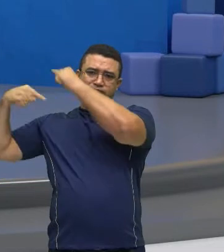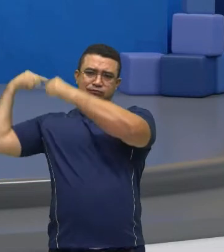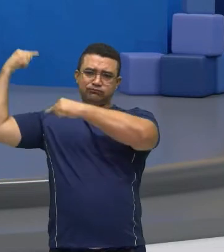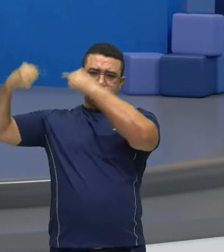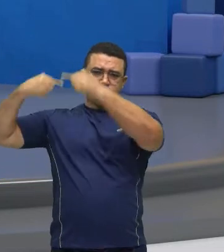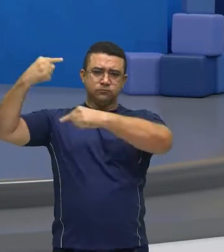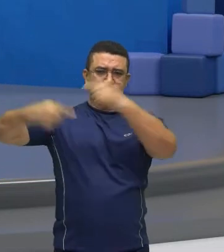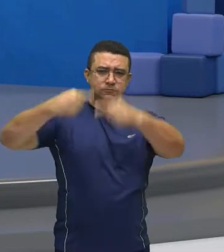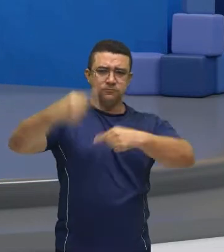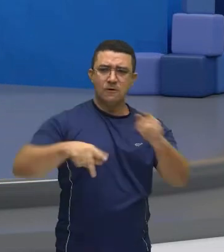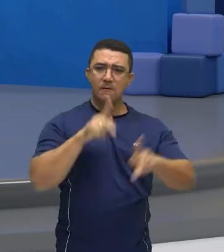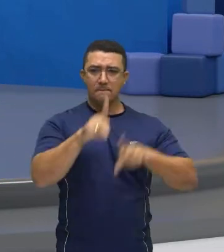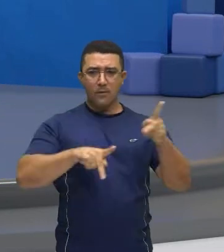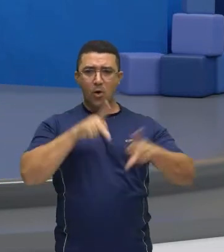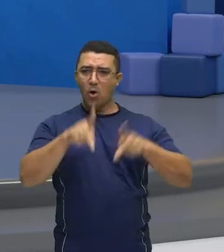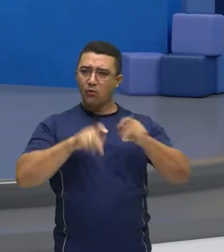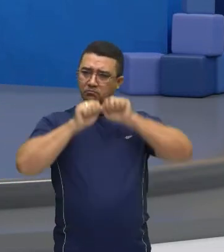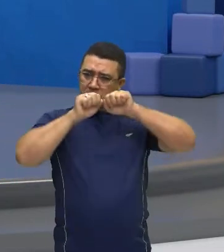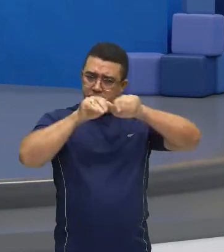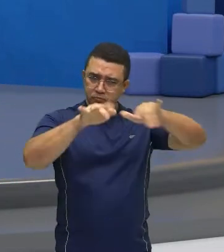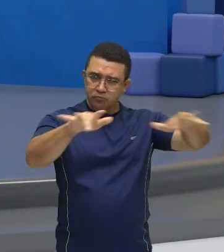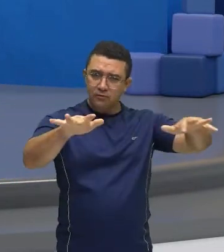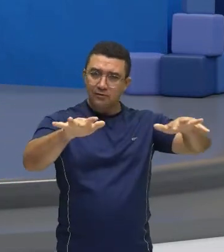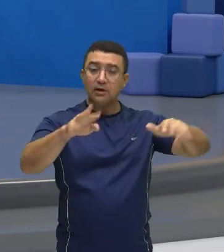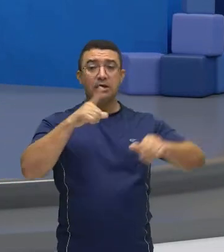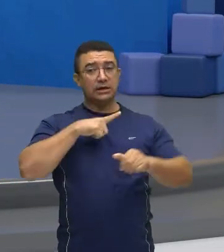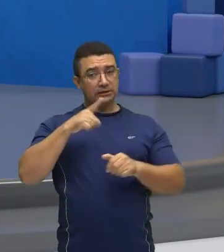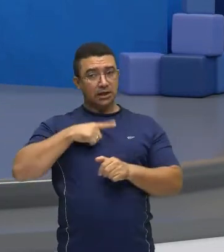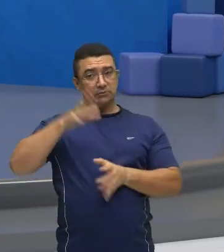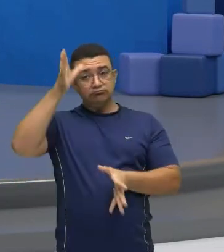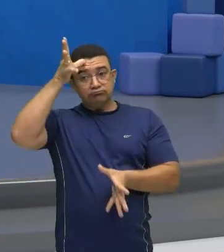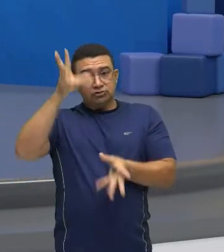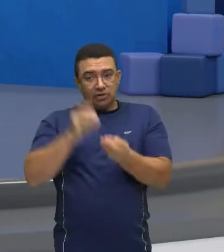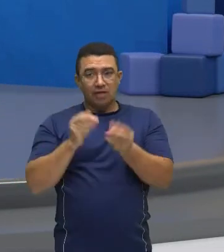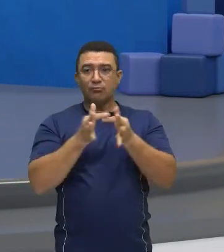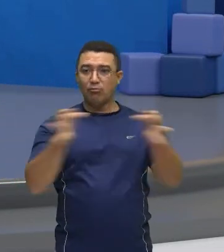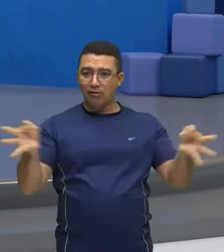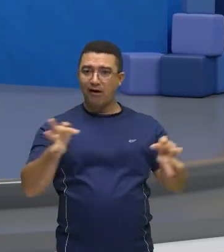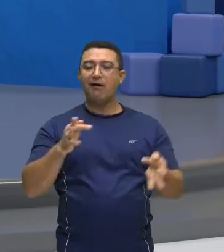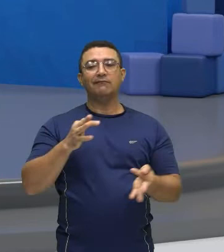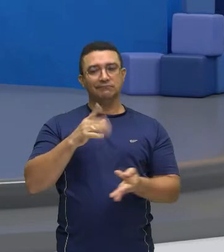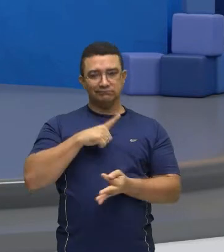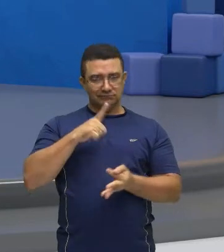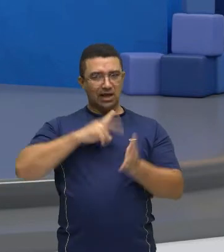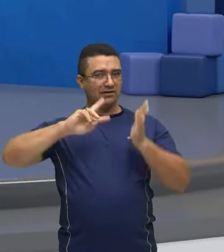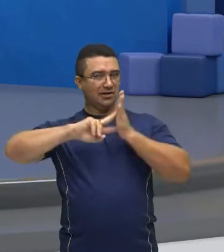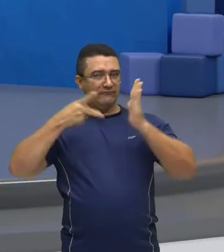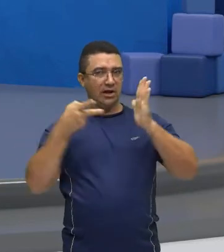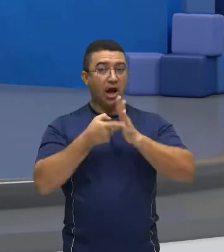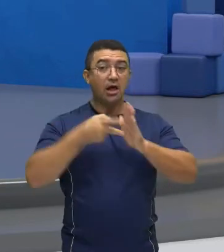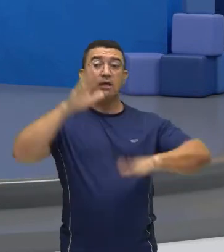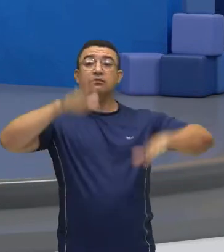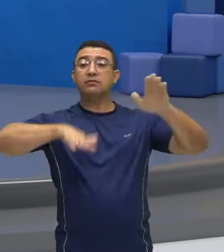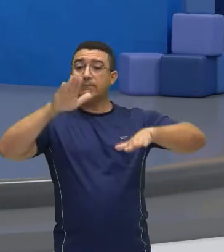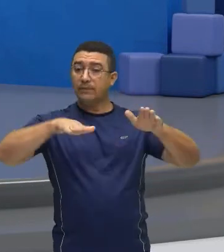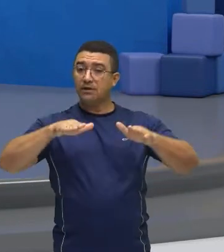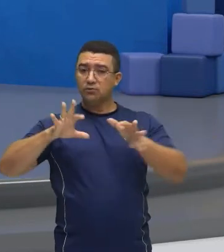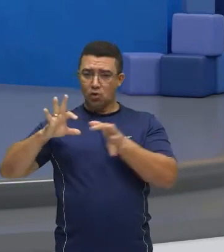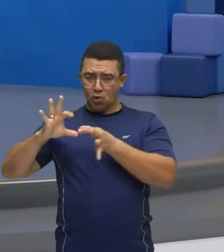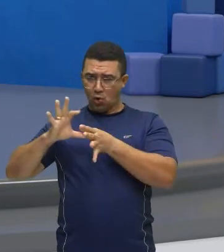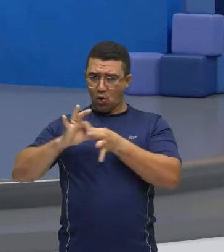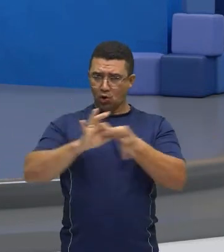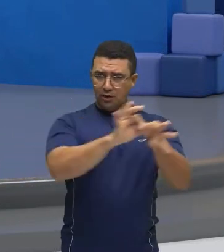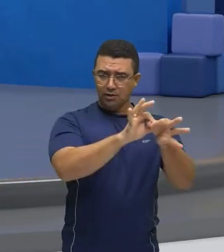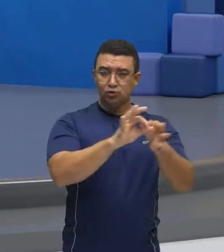independente ali da cultura. Então, existem ditados populares que você vai ver que fazem muito sentido ali naquele contexto, por exemplo,